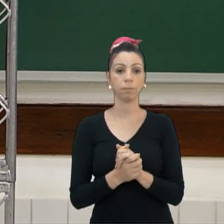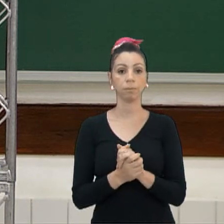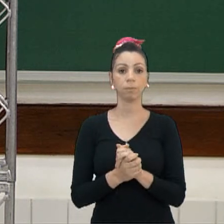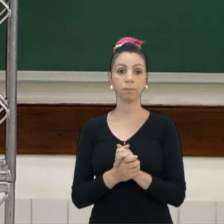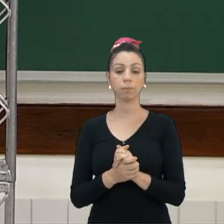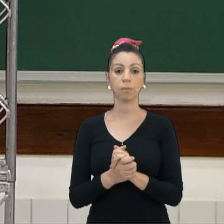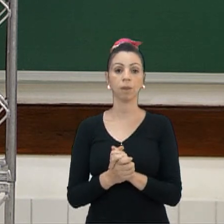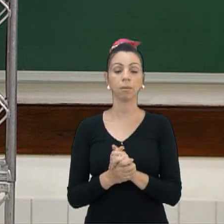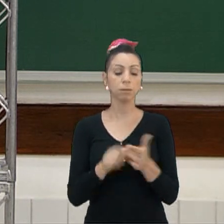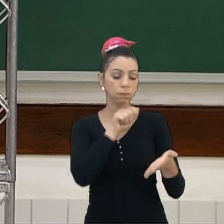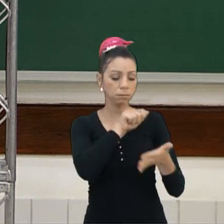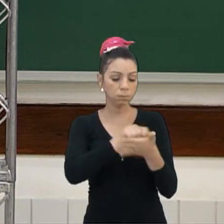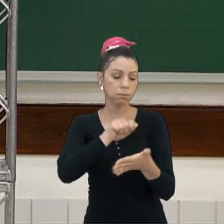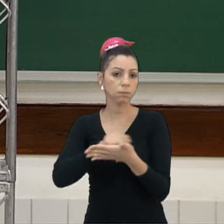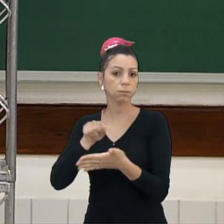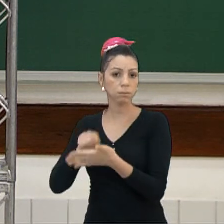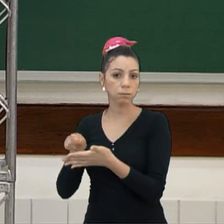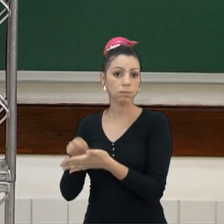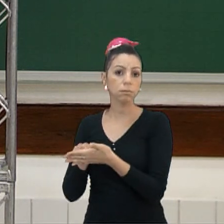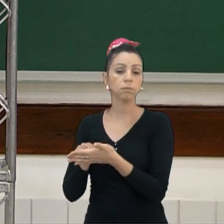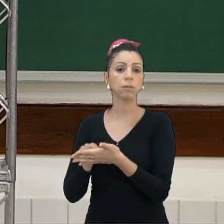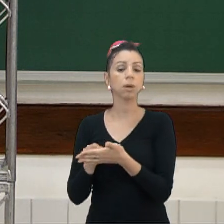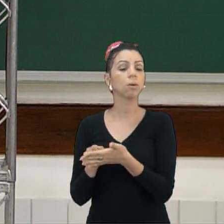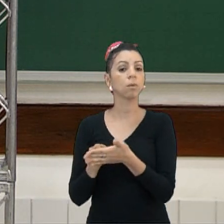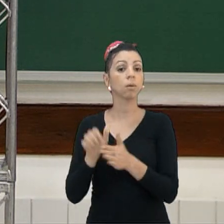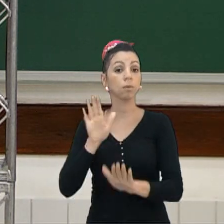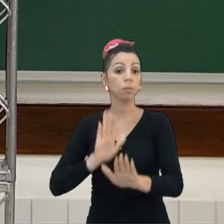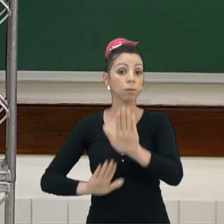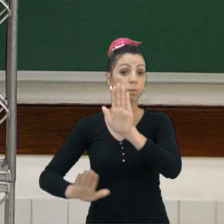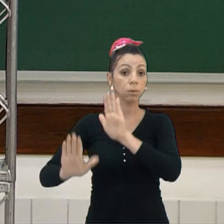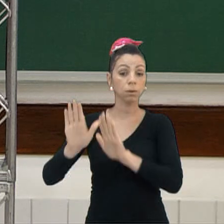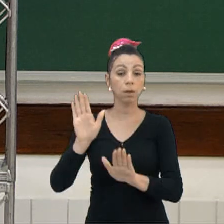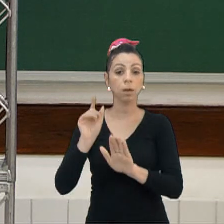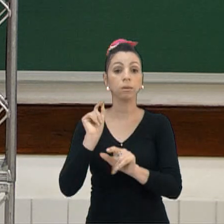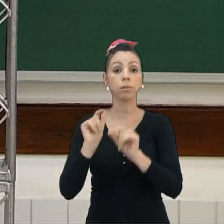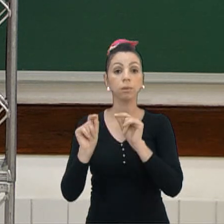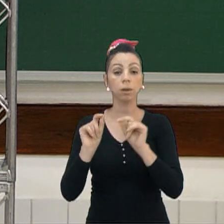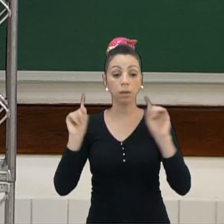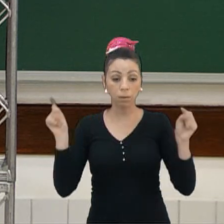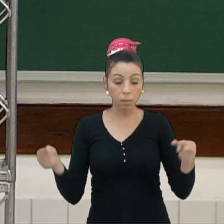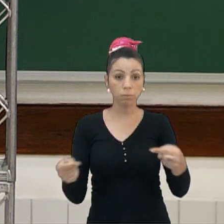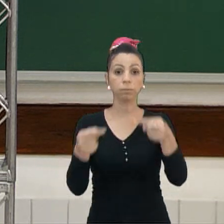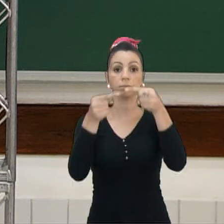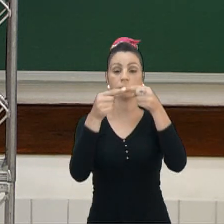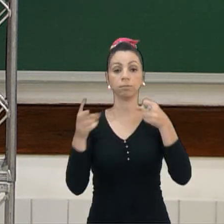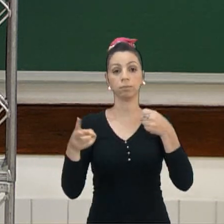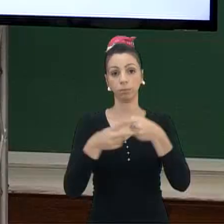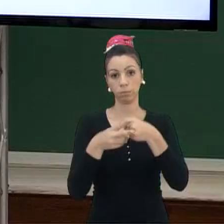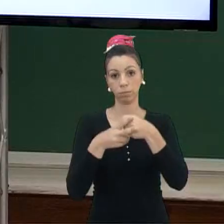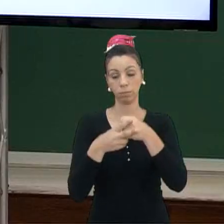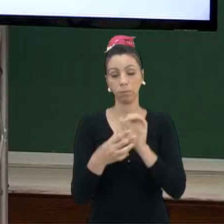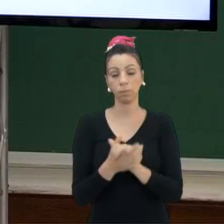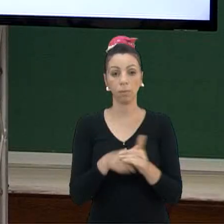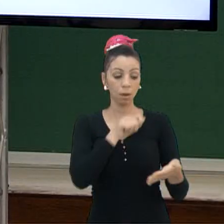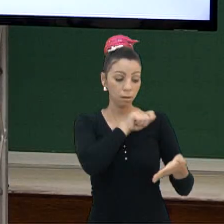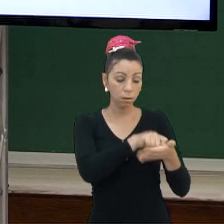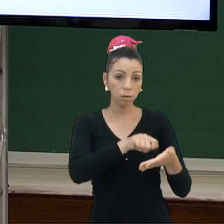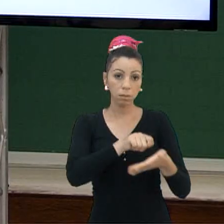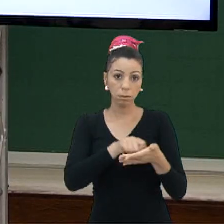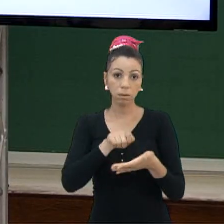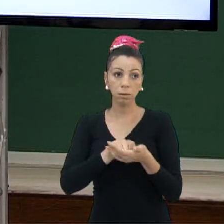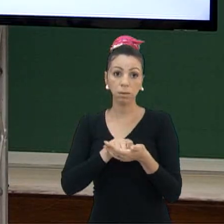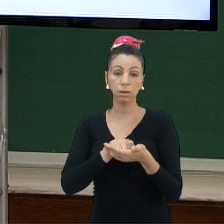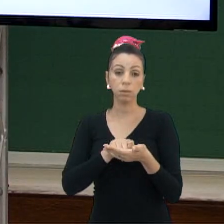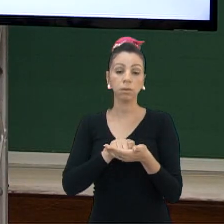conforme a gente for escrever, a gente tome bastante cuidado com a concordância verbal. Lembrando que na escrita a concordância verbal ela é